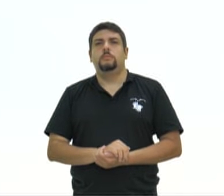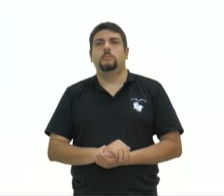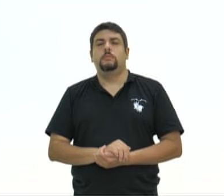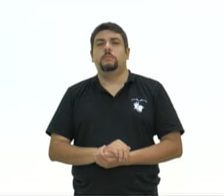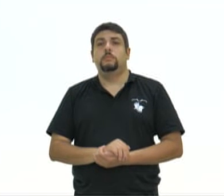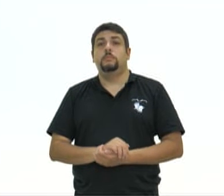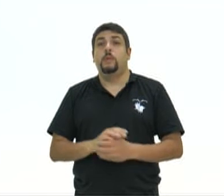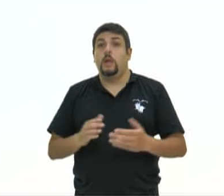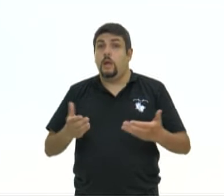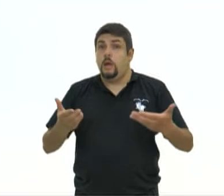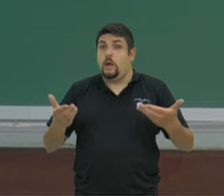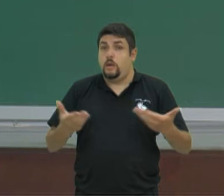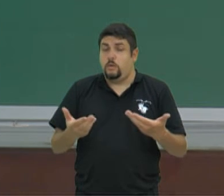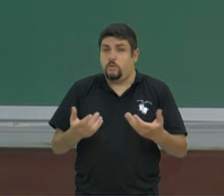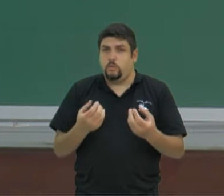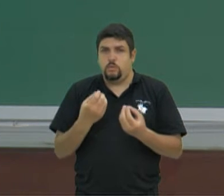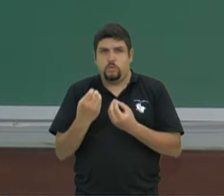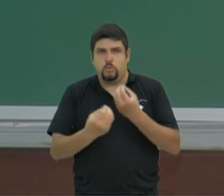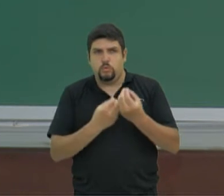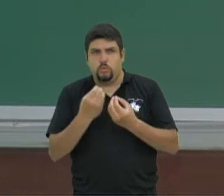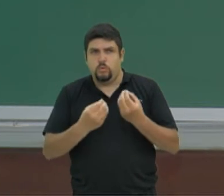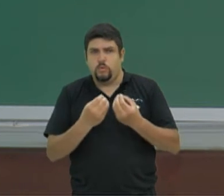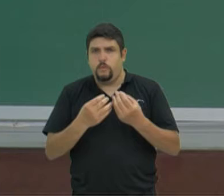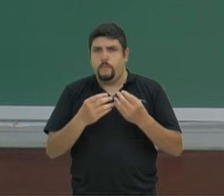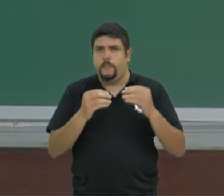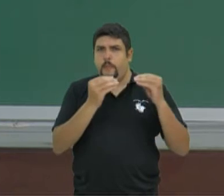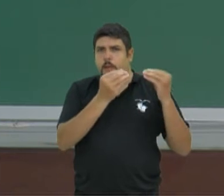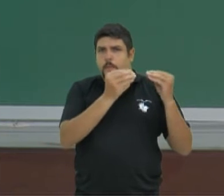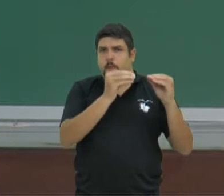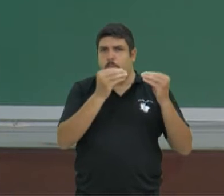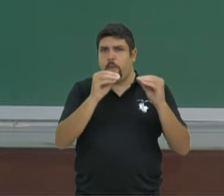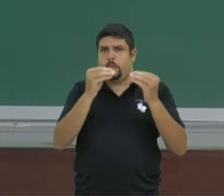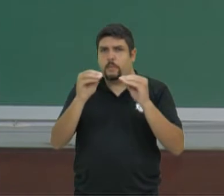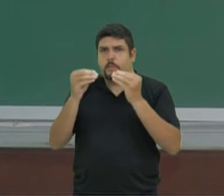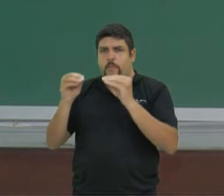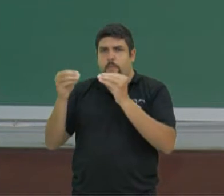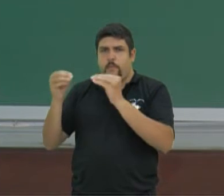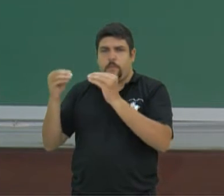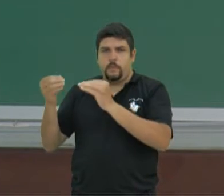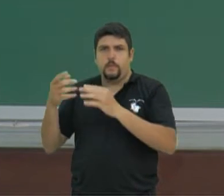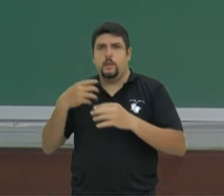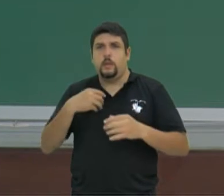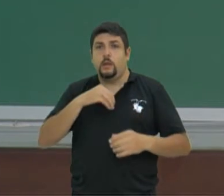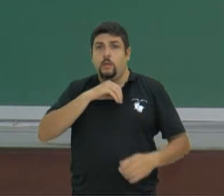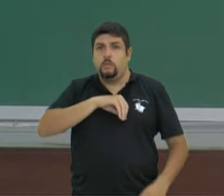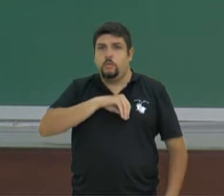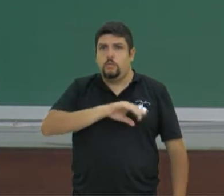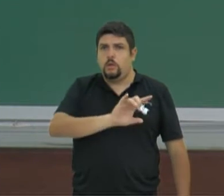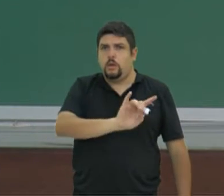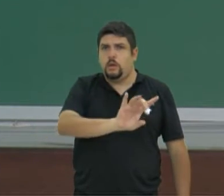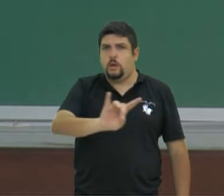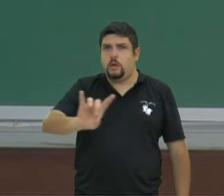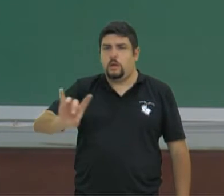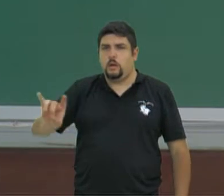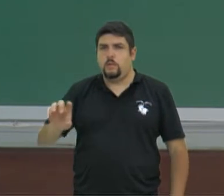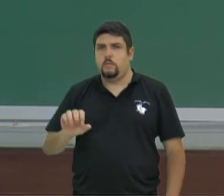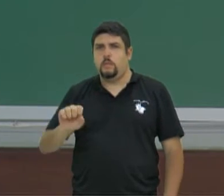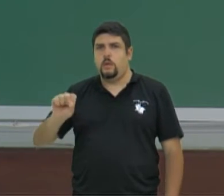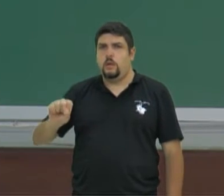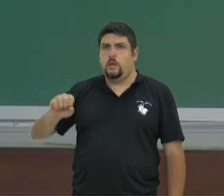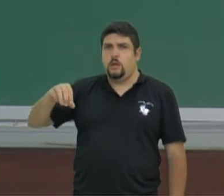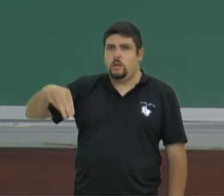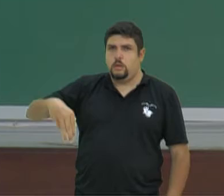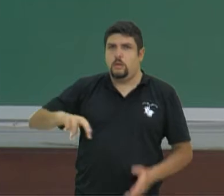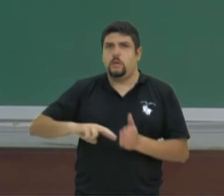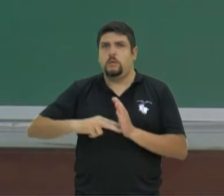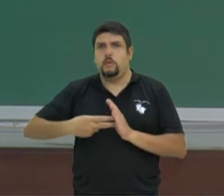Agora a gente vai colocar os dados aqui, né? Todos os dados numéricos, os salários mínimos, né? Por isso que está aqui um SM abreviado, os salários